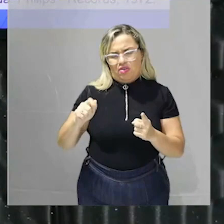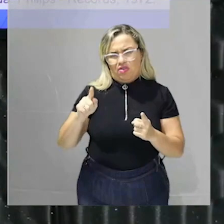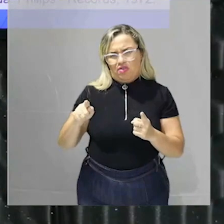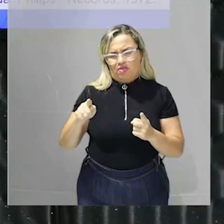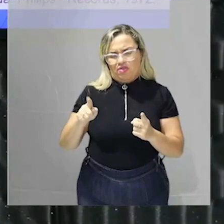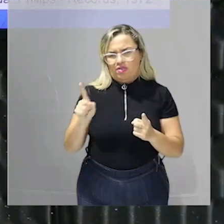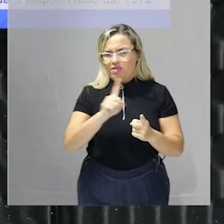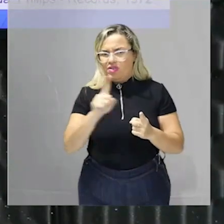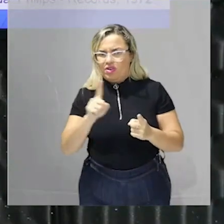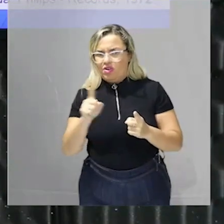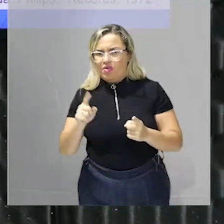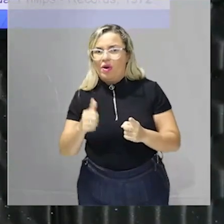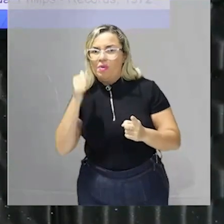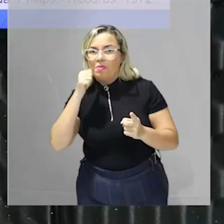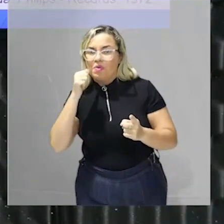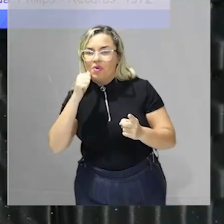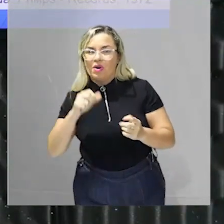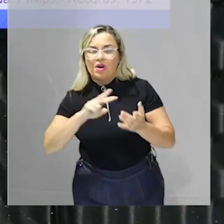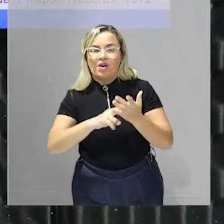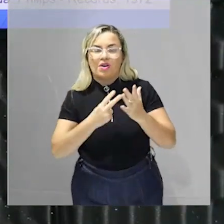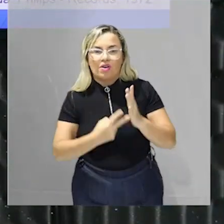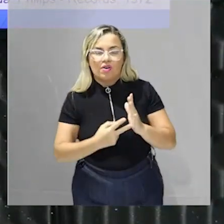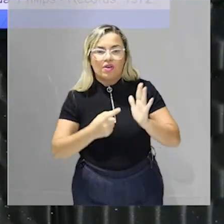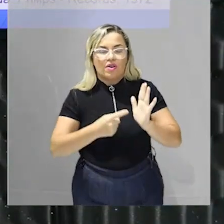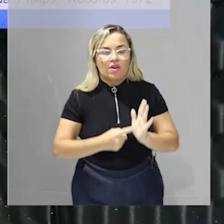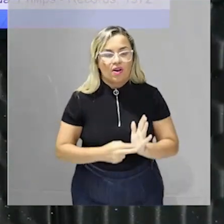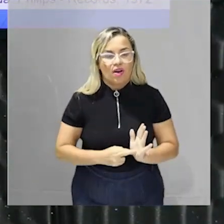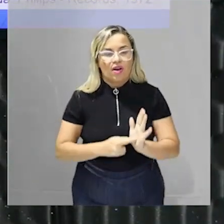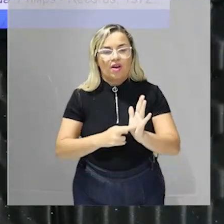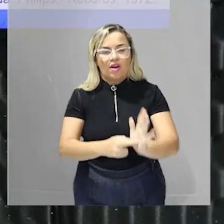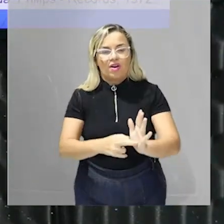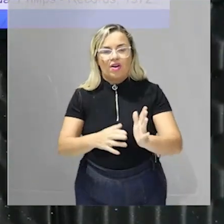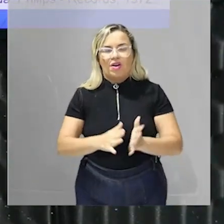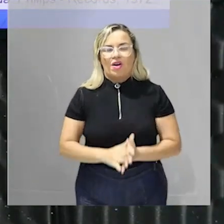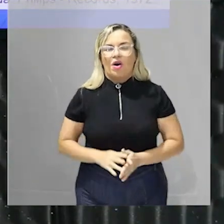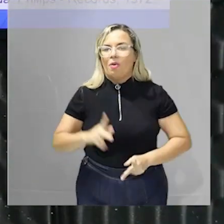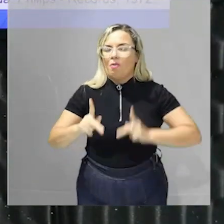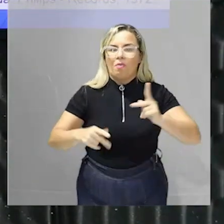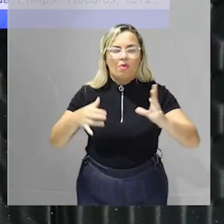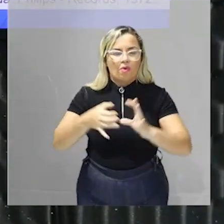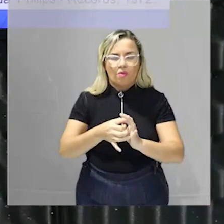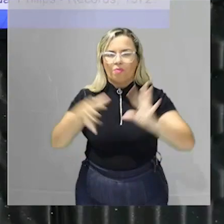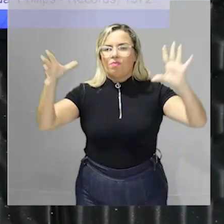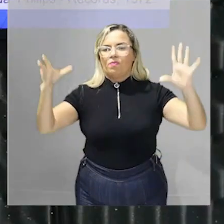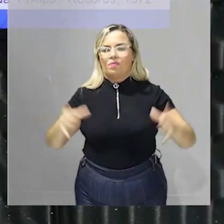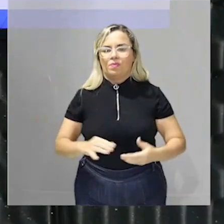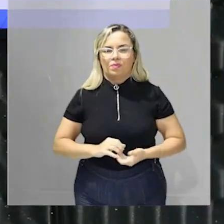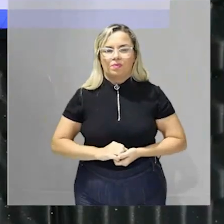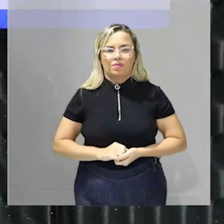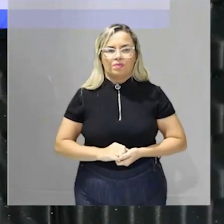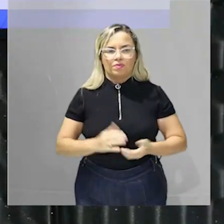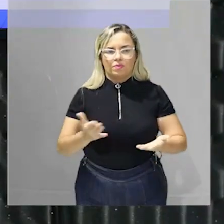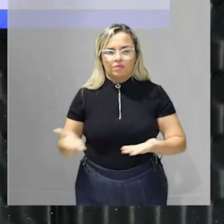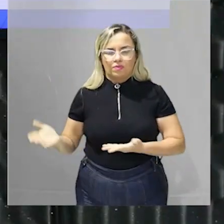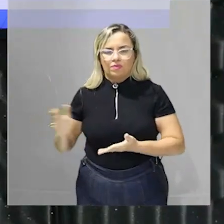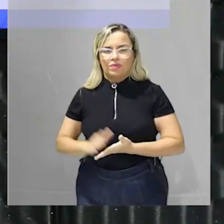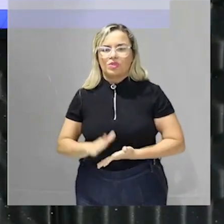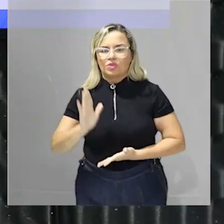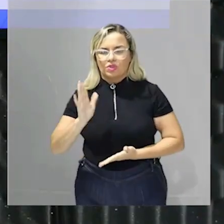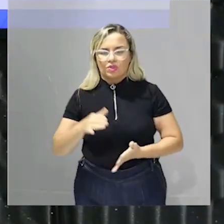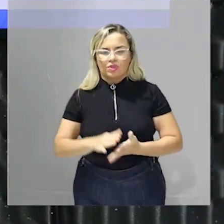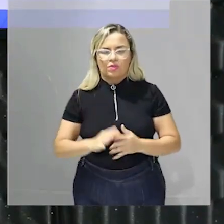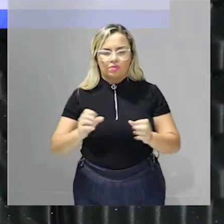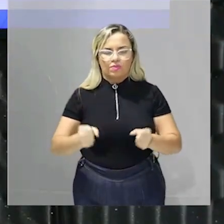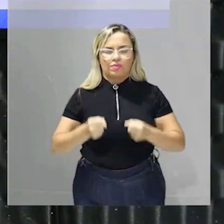se chama liberdade, é um povo liberto, que vive a liberdade, tá? Então, por aí, eu já